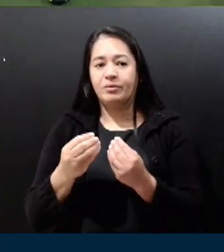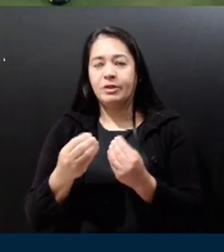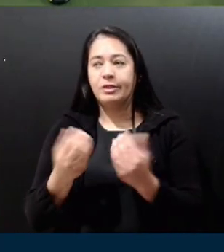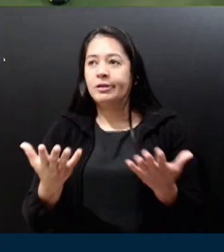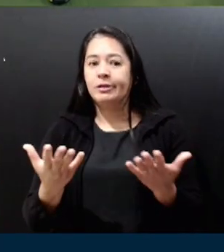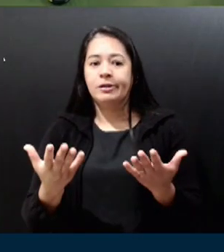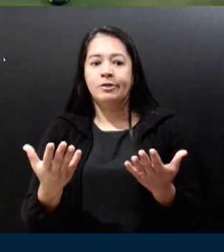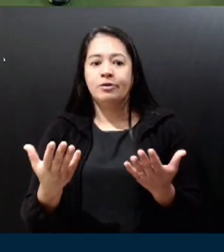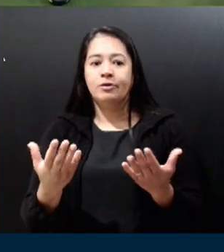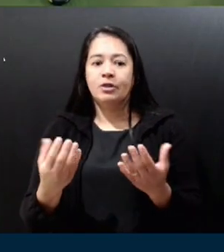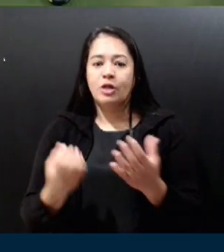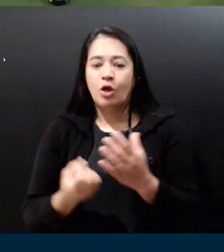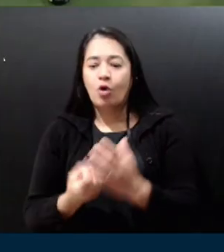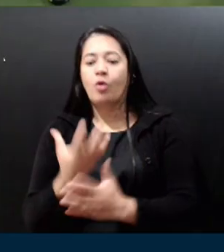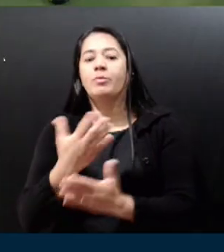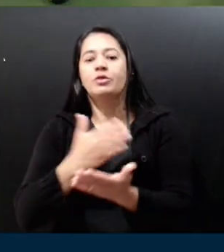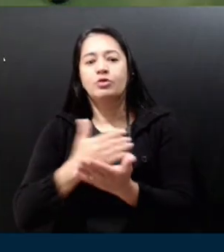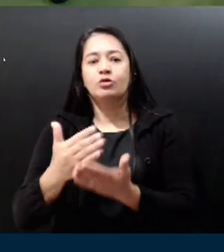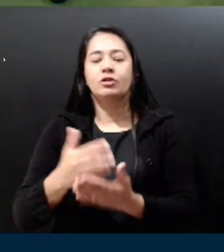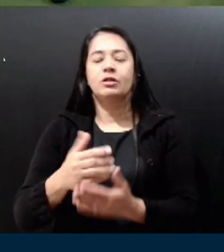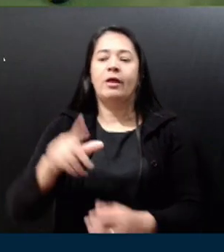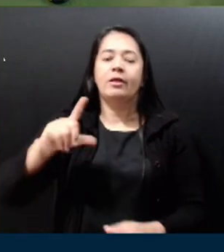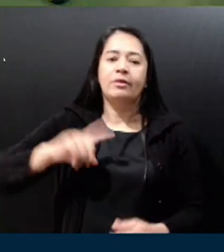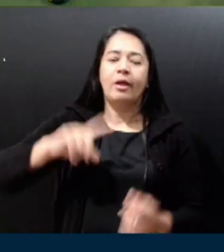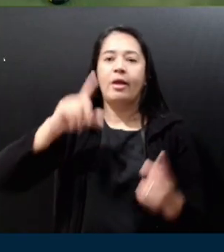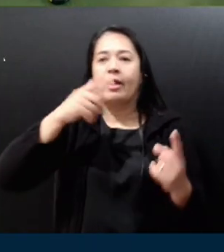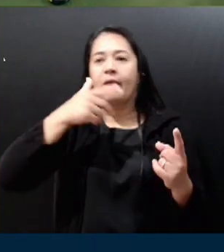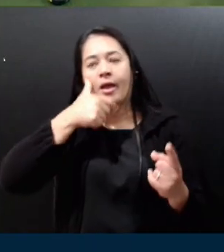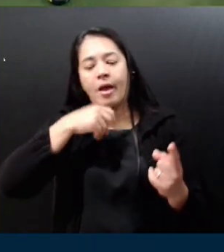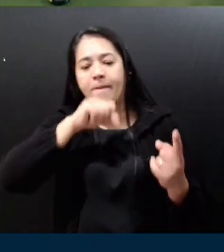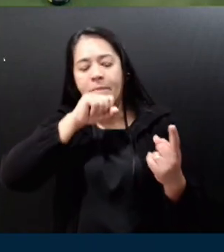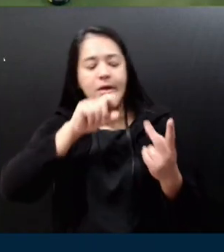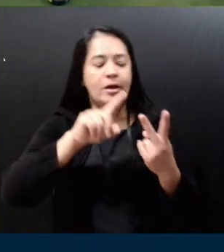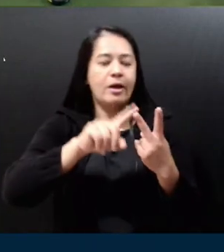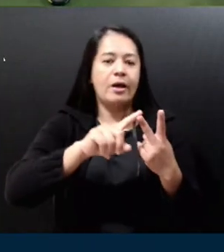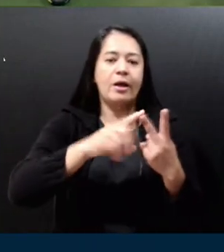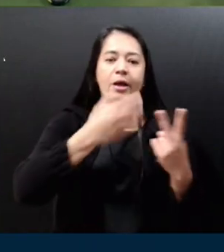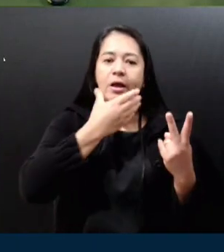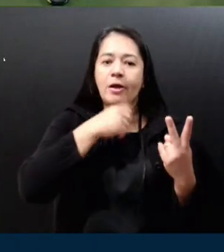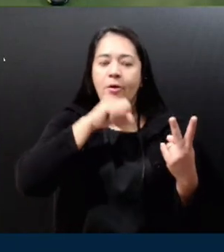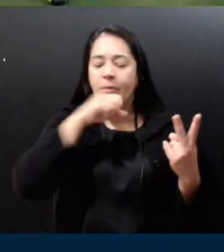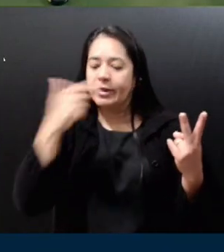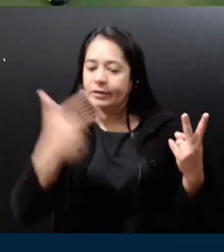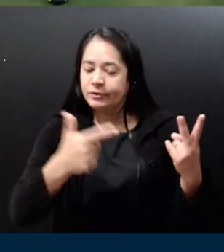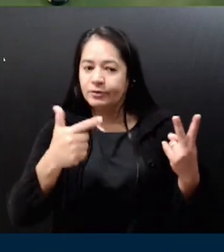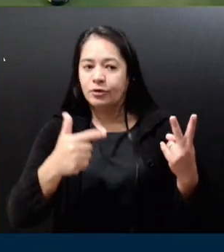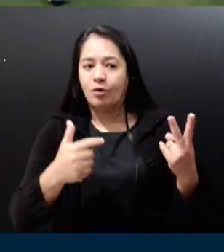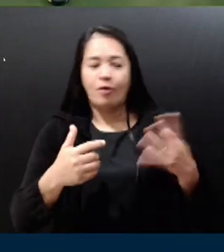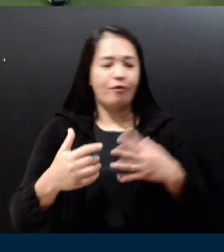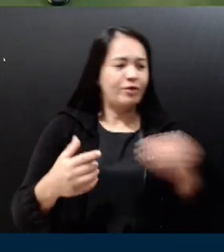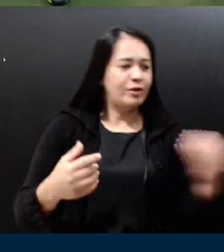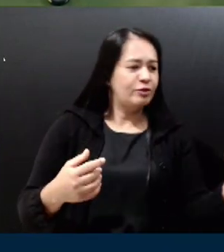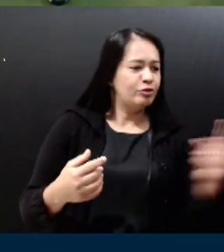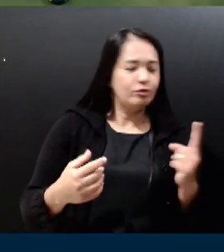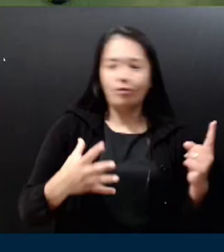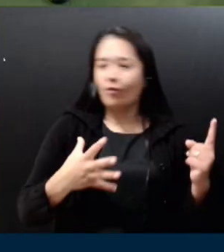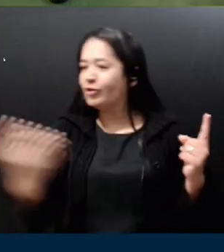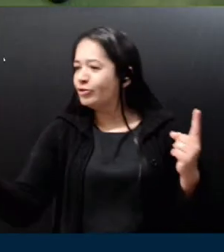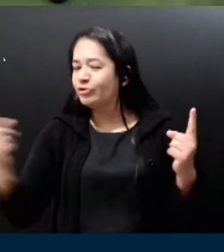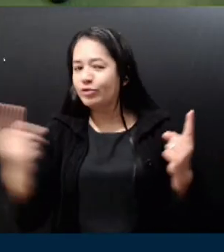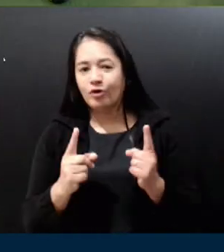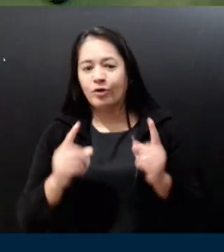o padrasto, ou, às vezes chega o filho de um, o filho de outro. Então isso